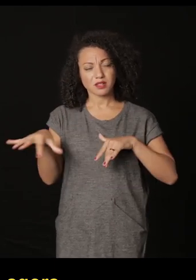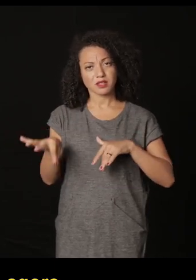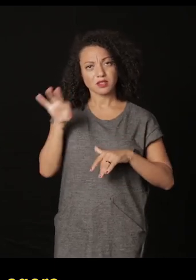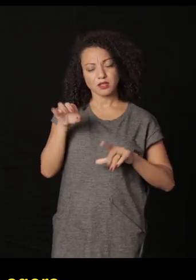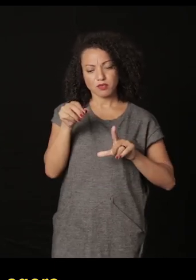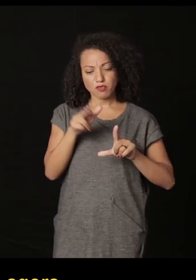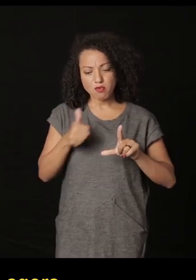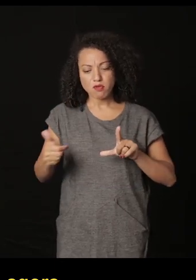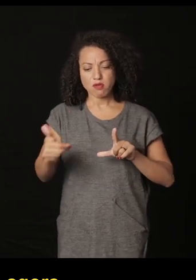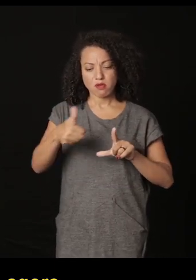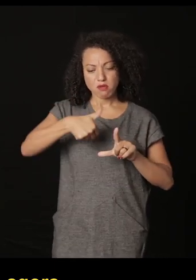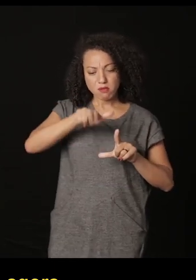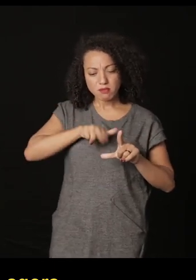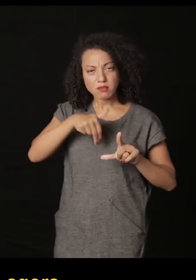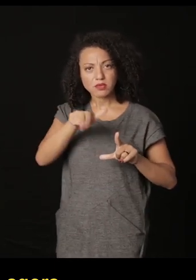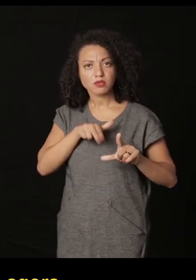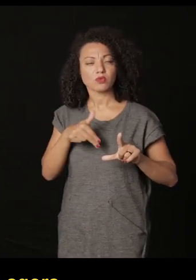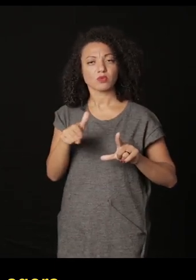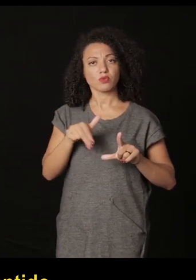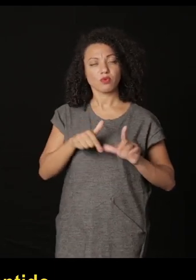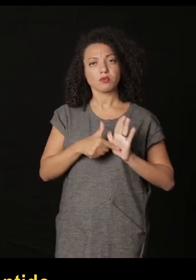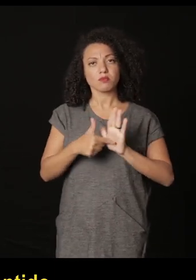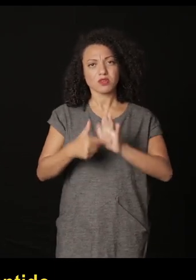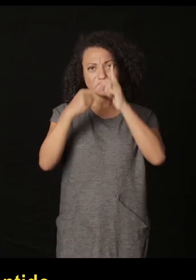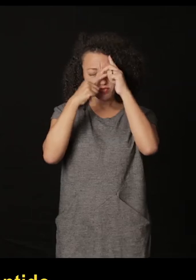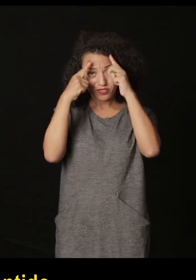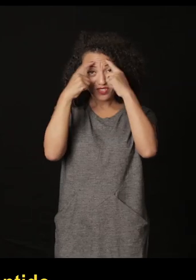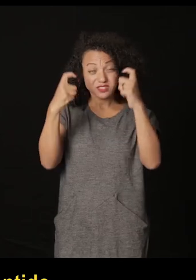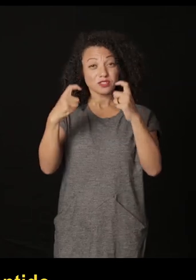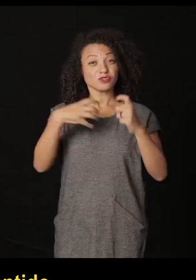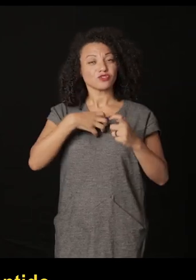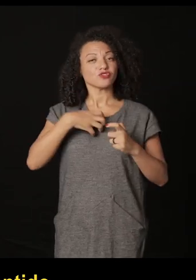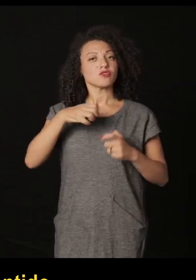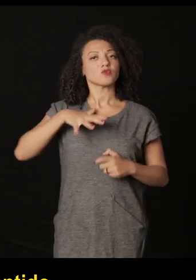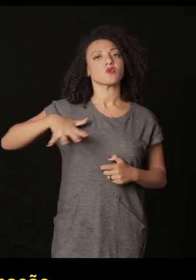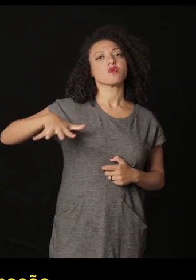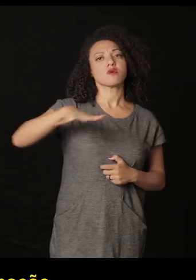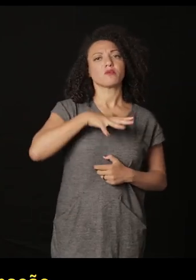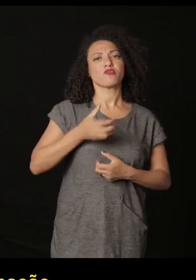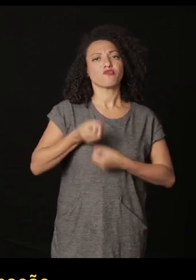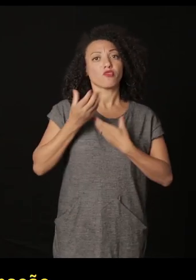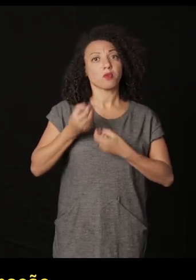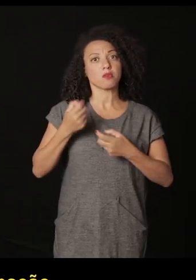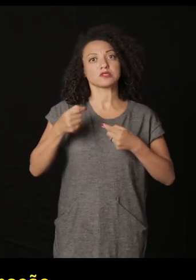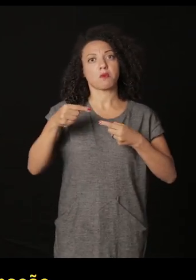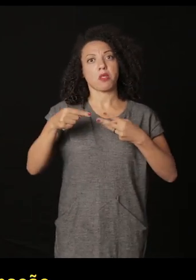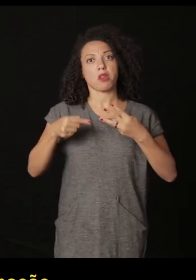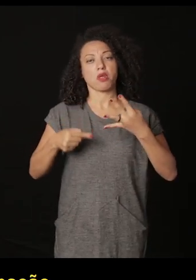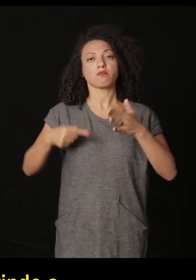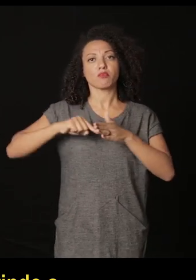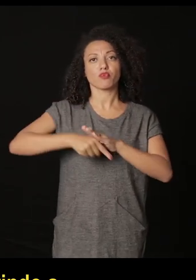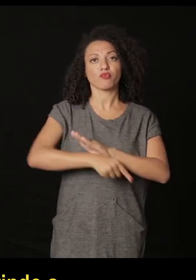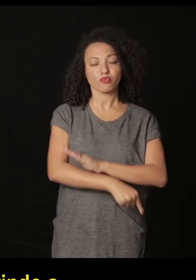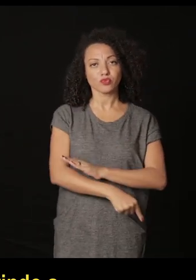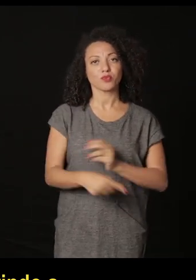archivo trajo para ahora pintó diseñó encima y nos habla de violencia en un sentido muy amplio con muchas capas de información